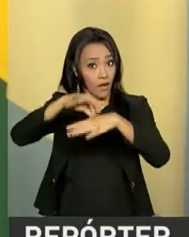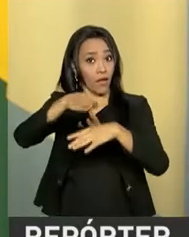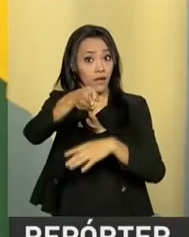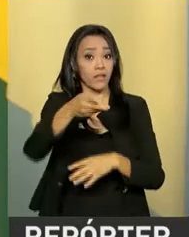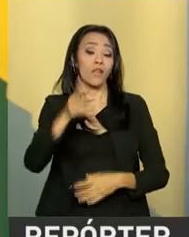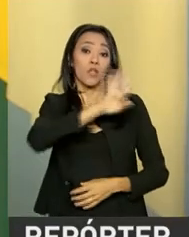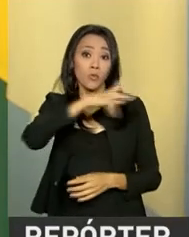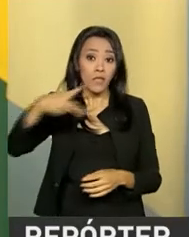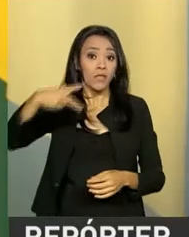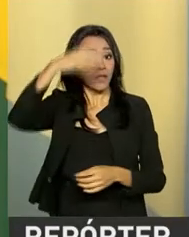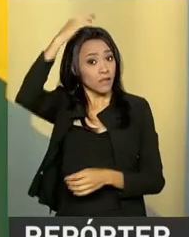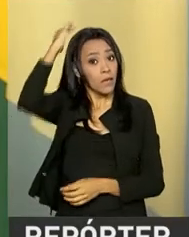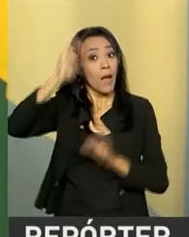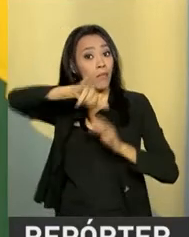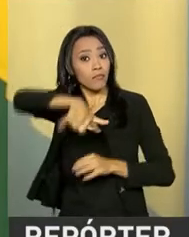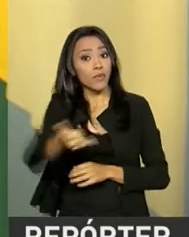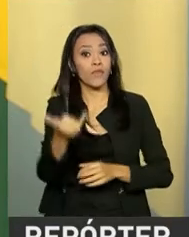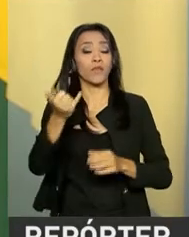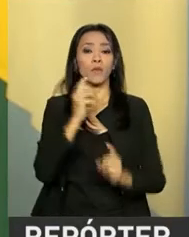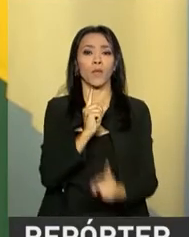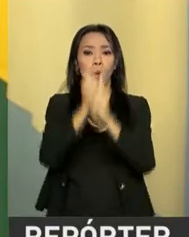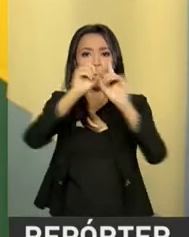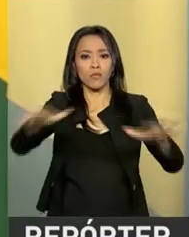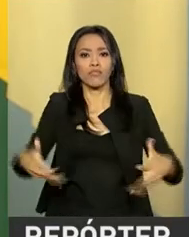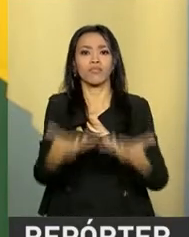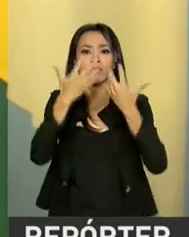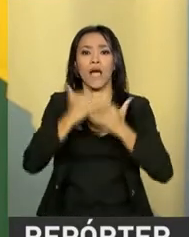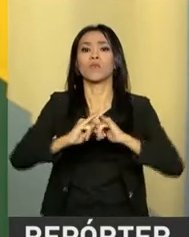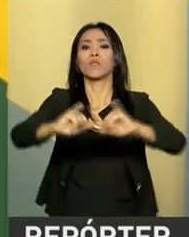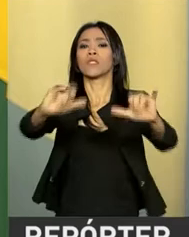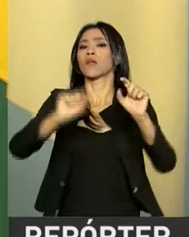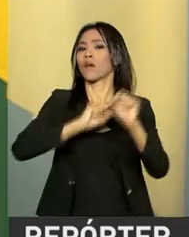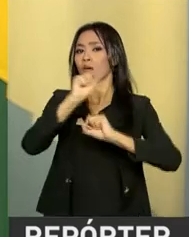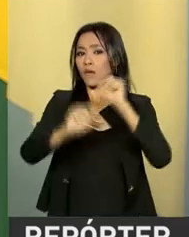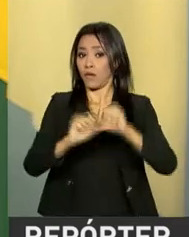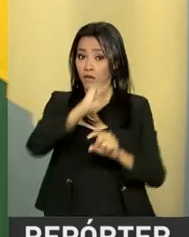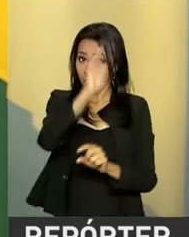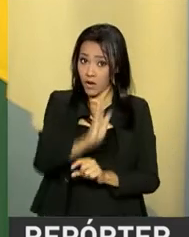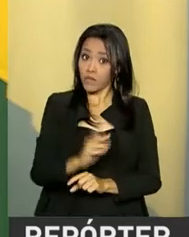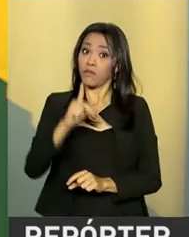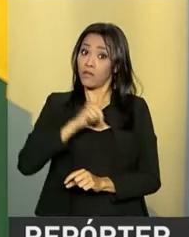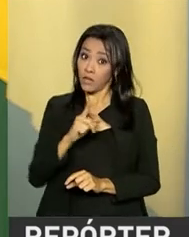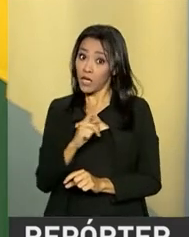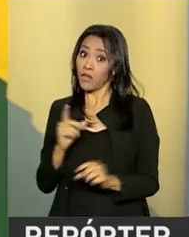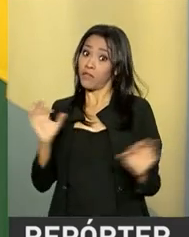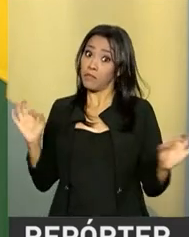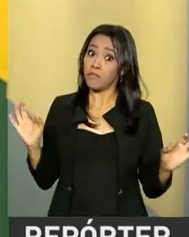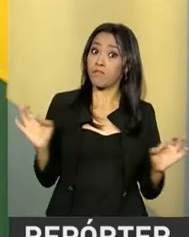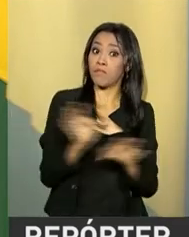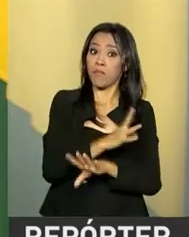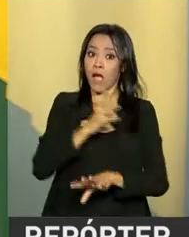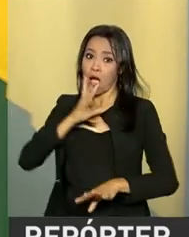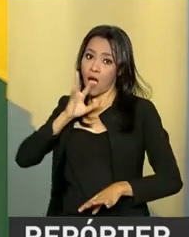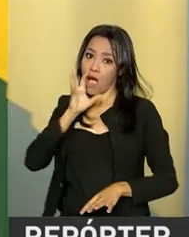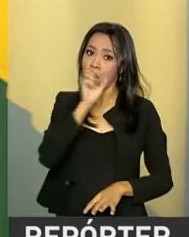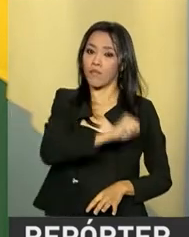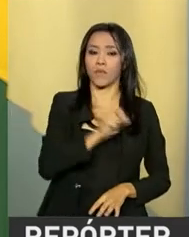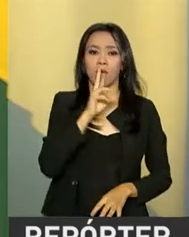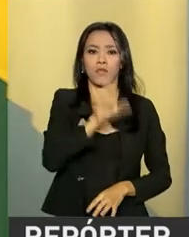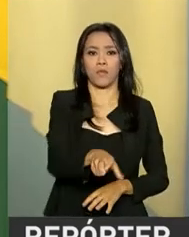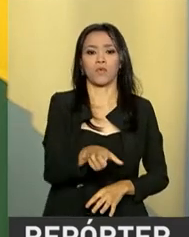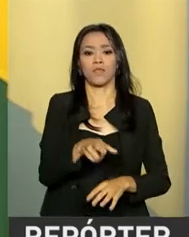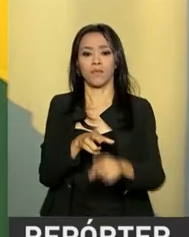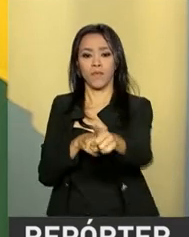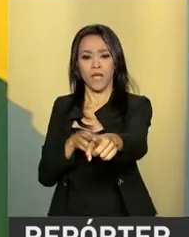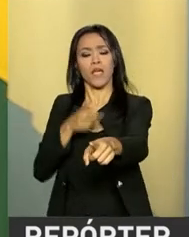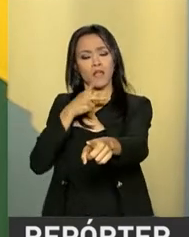Temer aproveitou a cerimônia para reafirmar que o Brasil teve uma pronta resposta às investigações. Logo